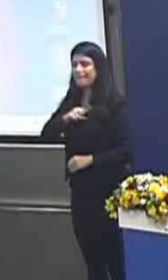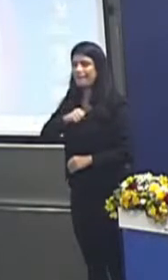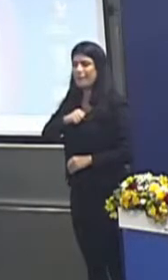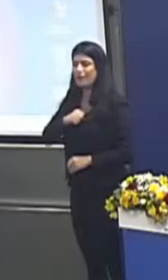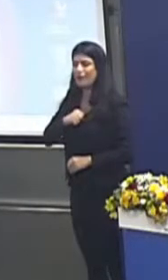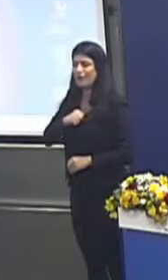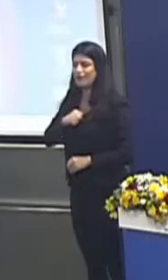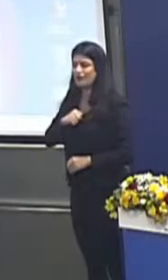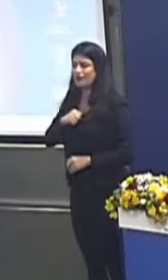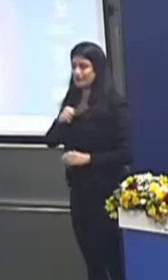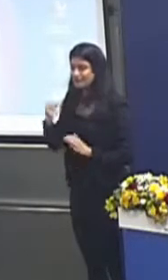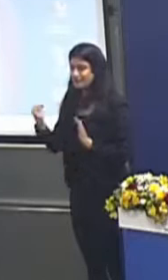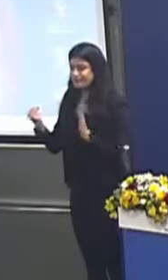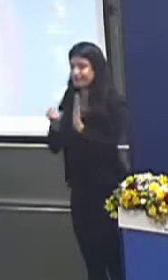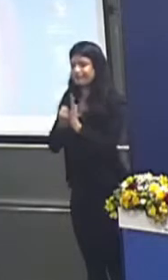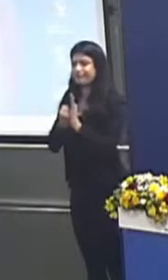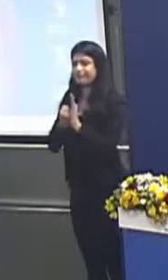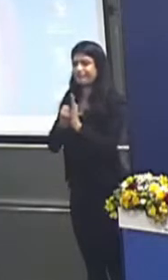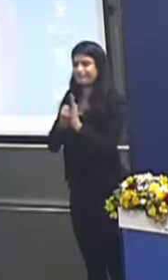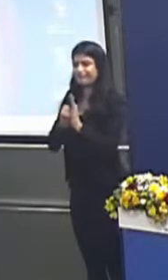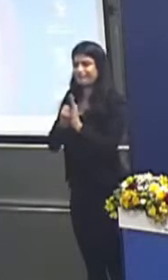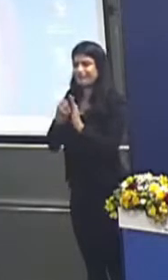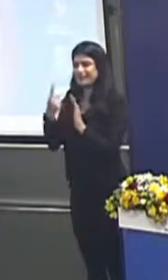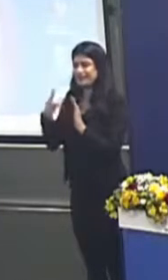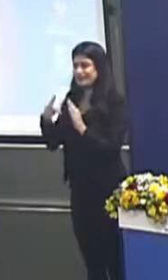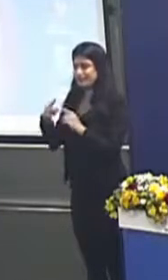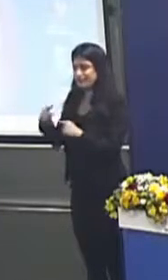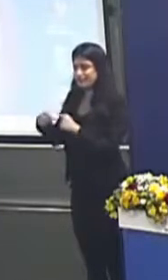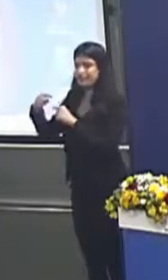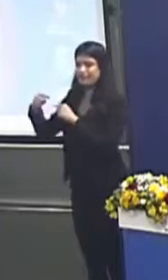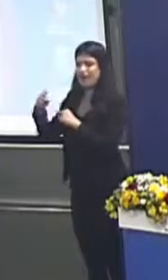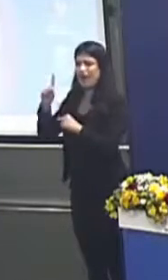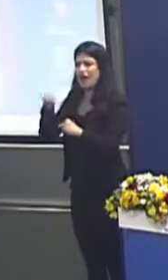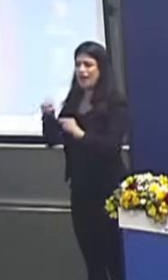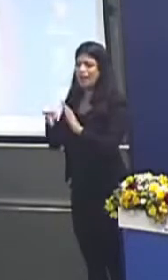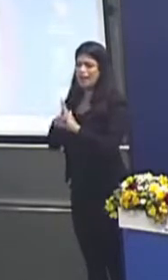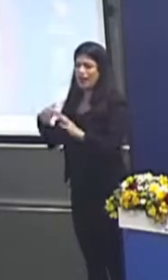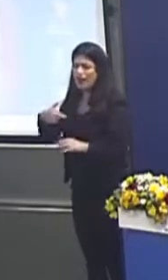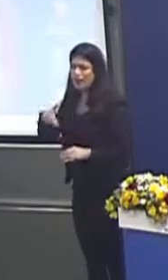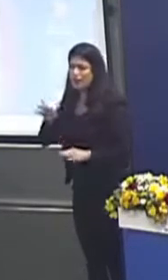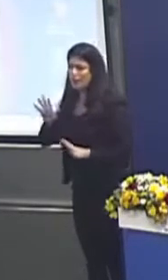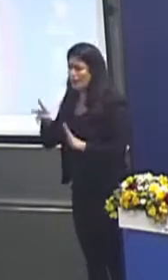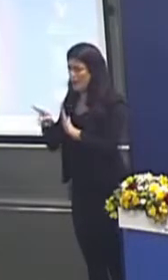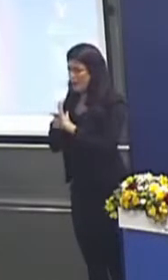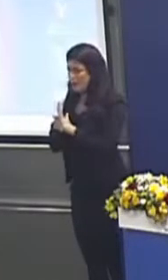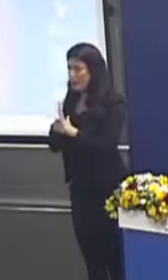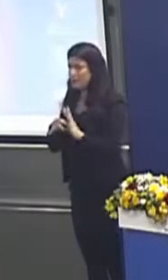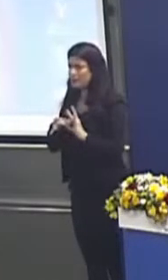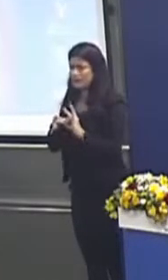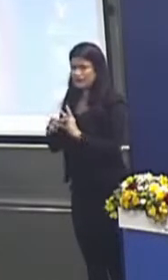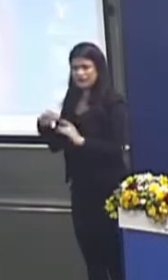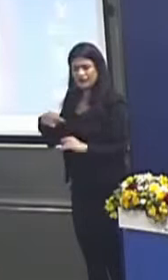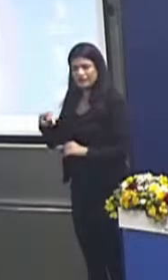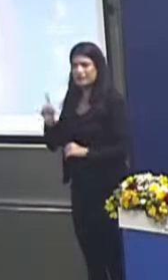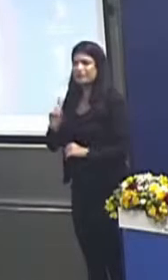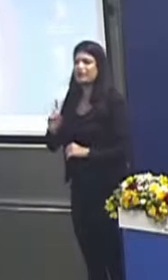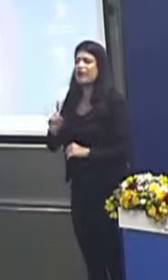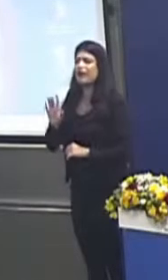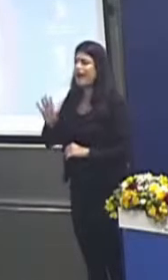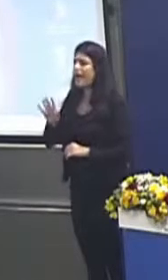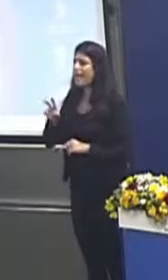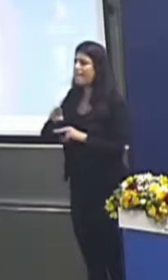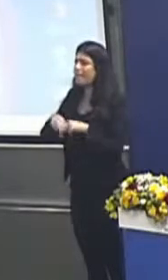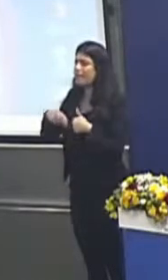em vocação. Essa é uma música religiosa, mas aqui não tem nada a ver com o contexto religioso, para dizer que